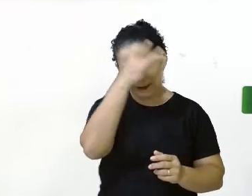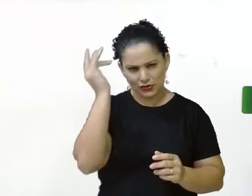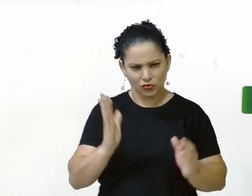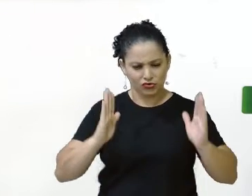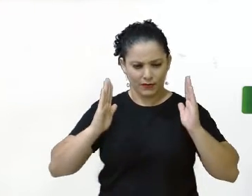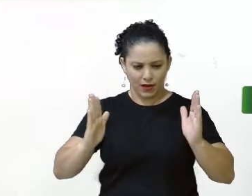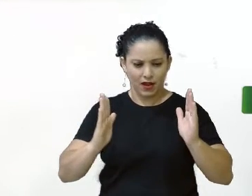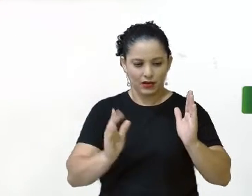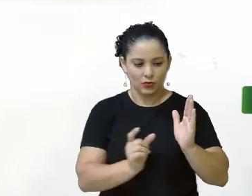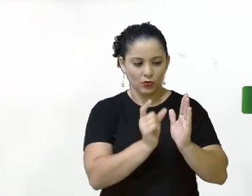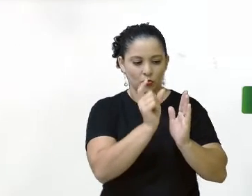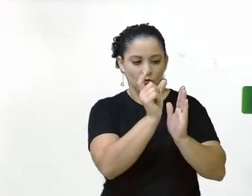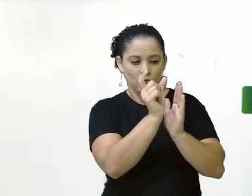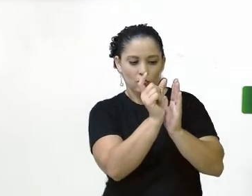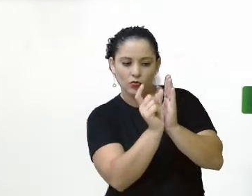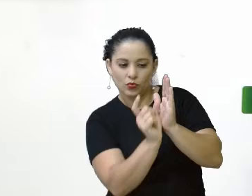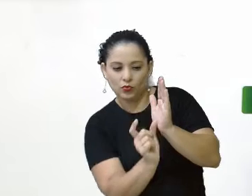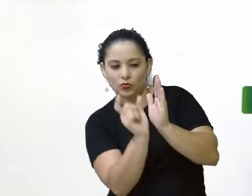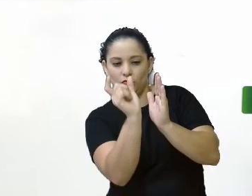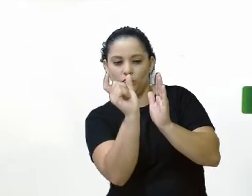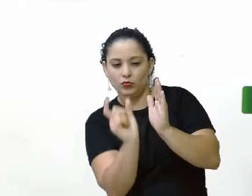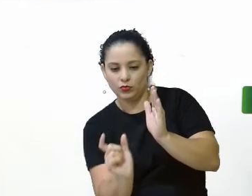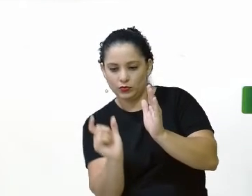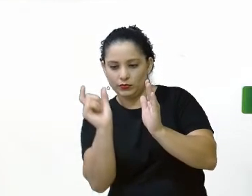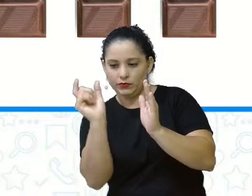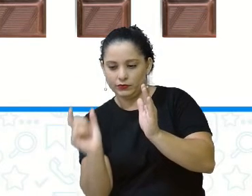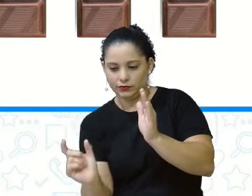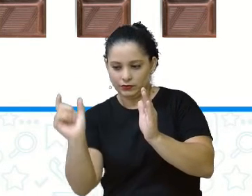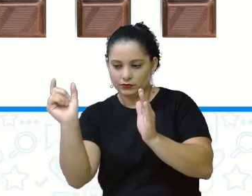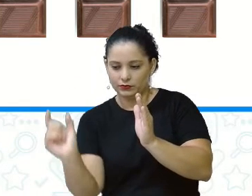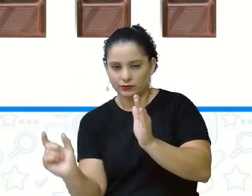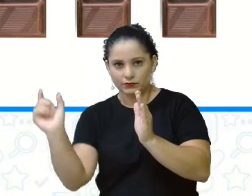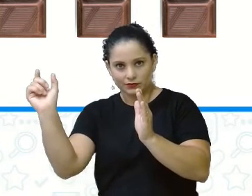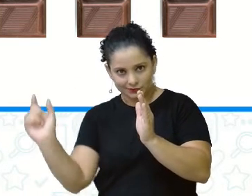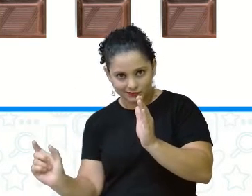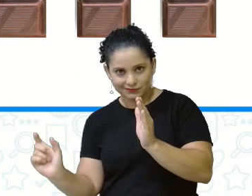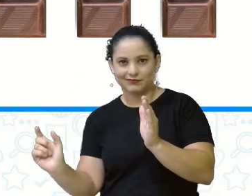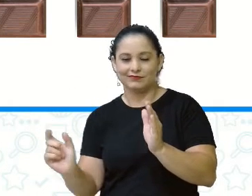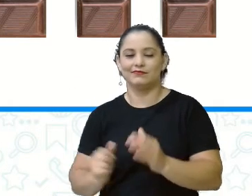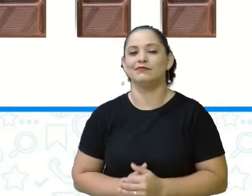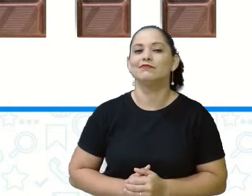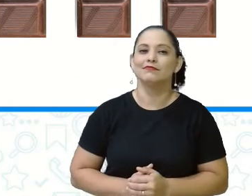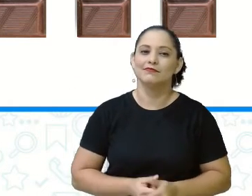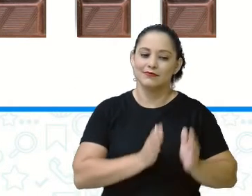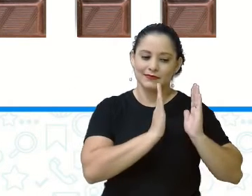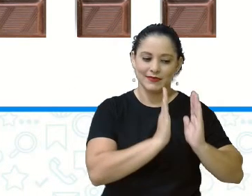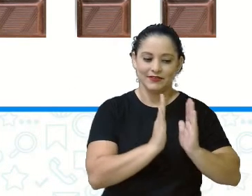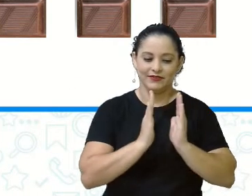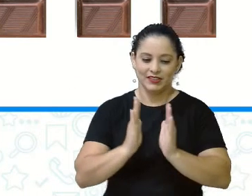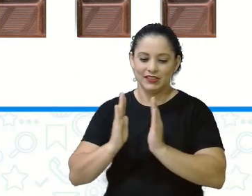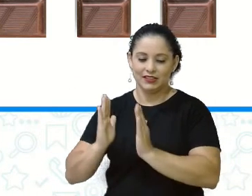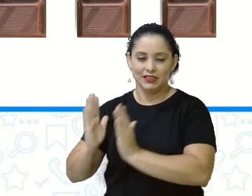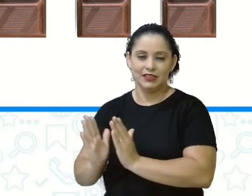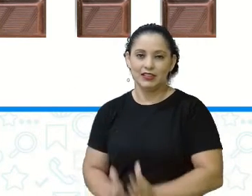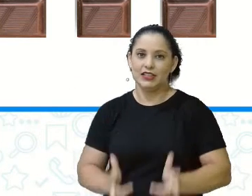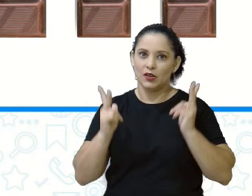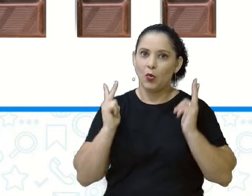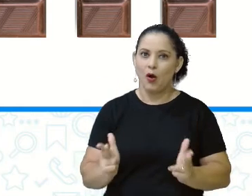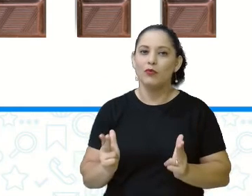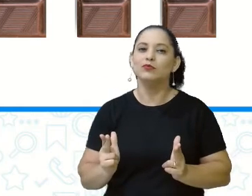4 quadradinhos. Essa divisão foi feita em partes iguais.